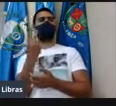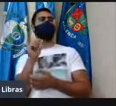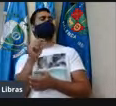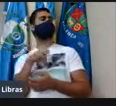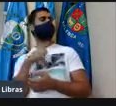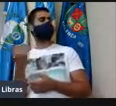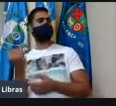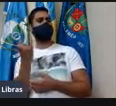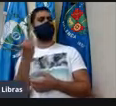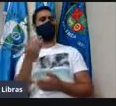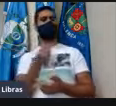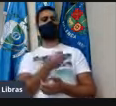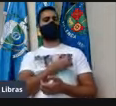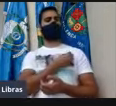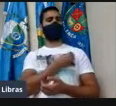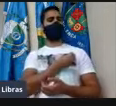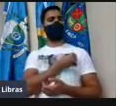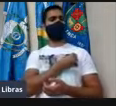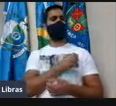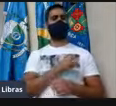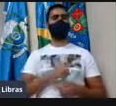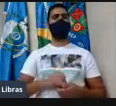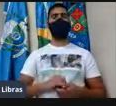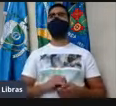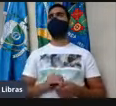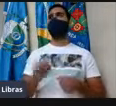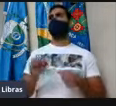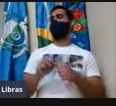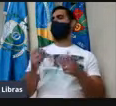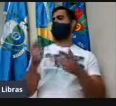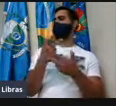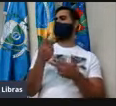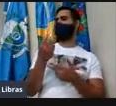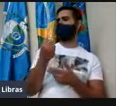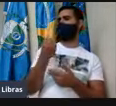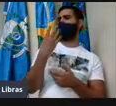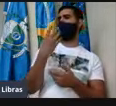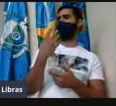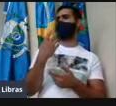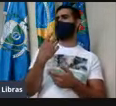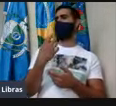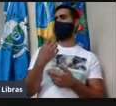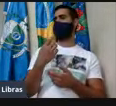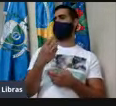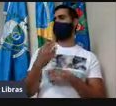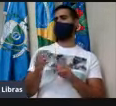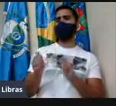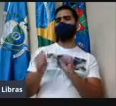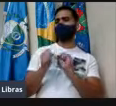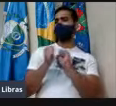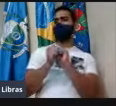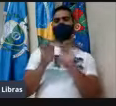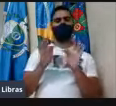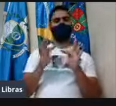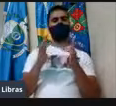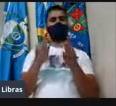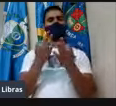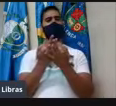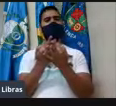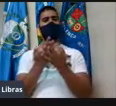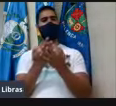vida, de estarmos fazendo a coisa do bem, estarmos perto da nossa família